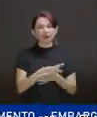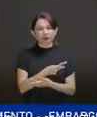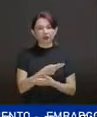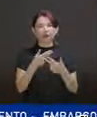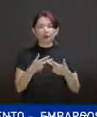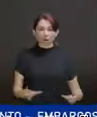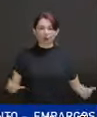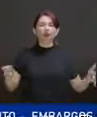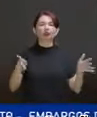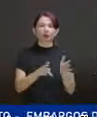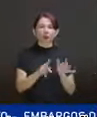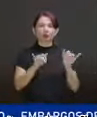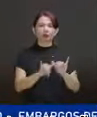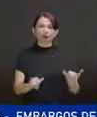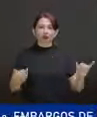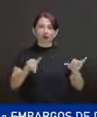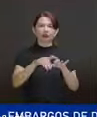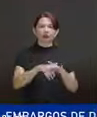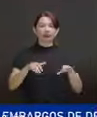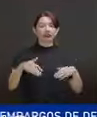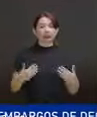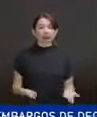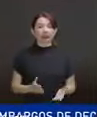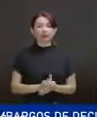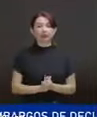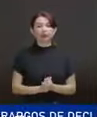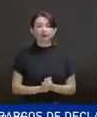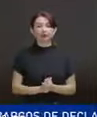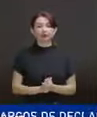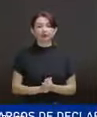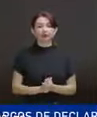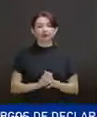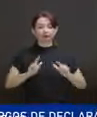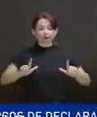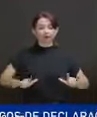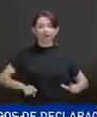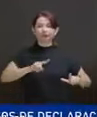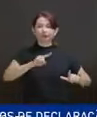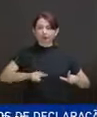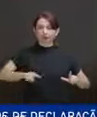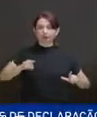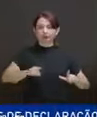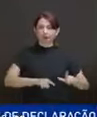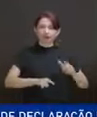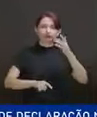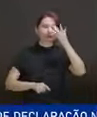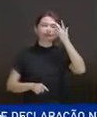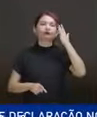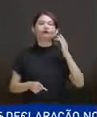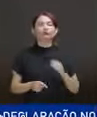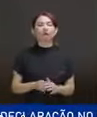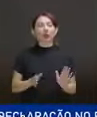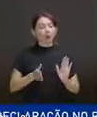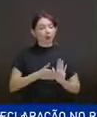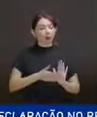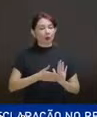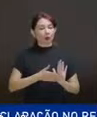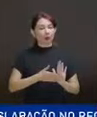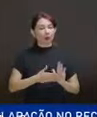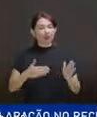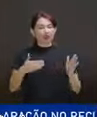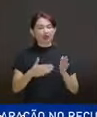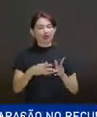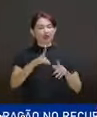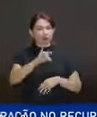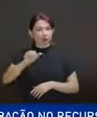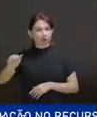investigação judicial eleitoral e a ação de impugnação de mandato eletivo, ações essas que deveriam ser propostas até a